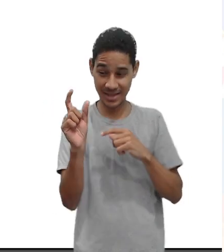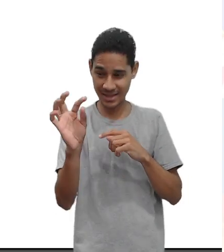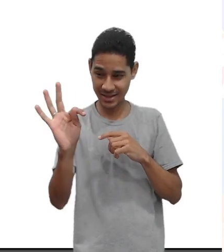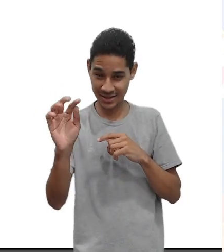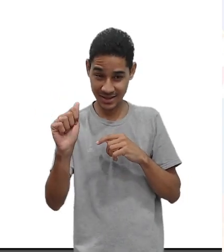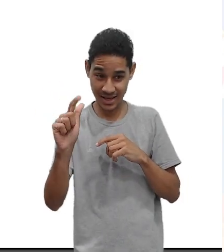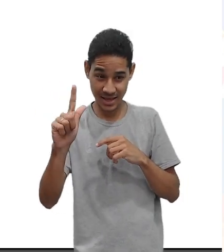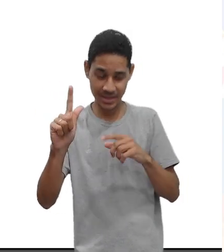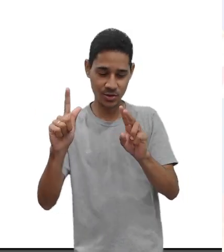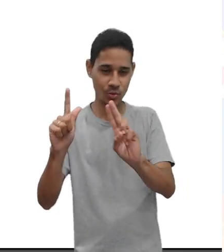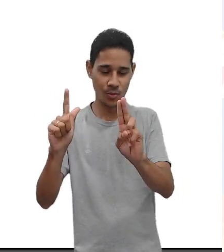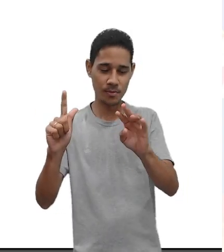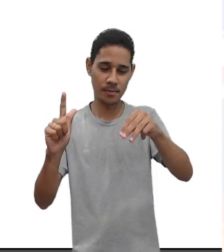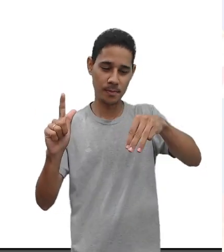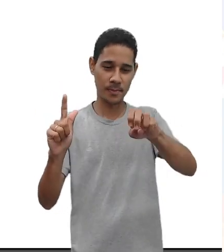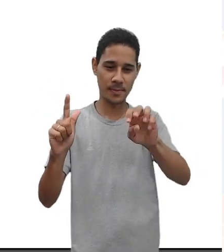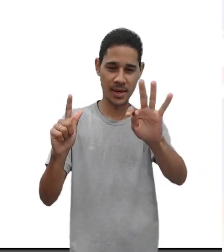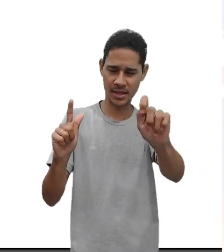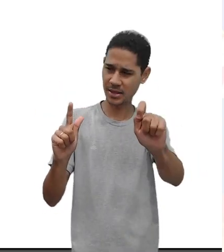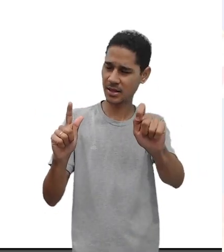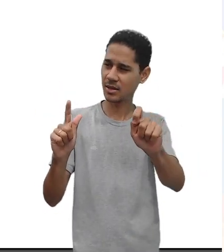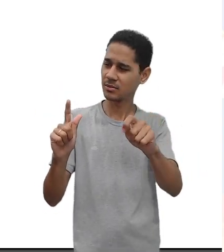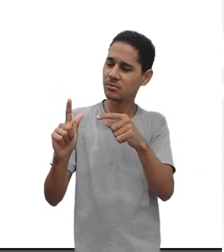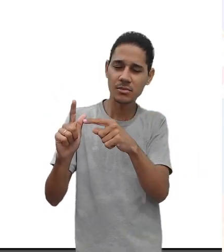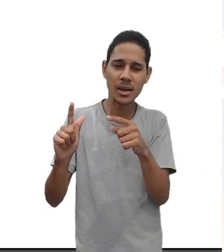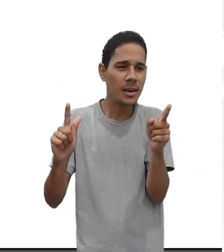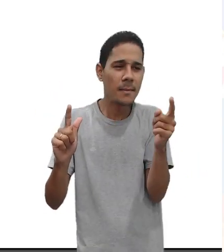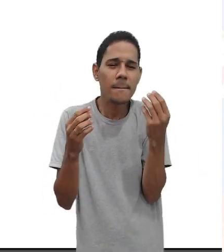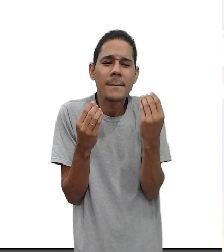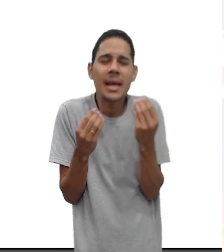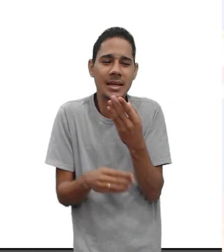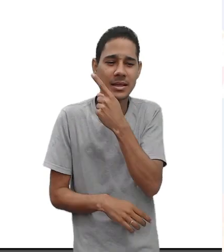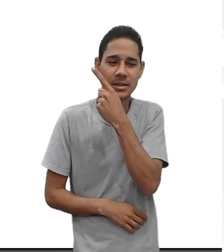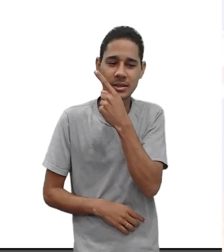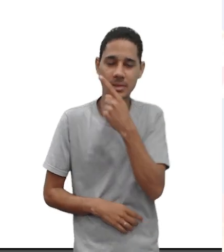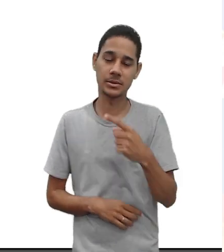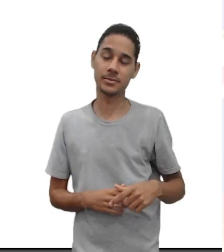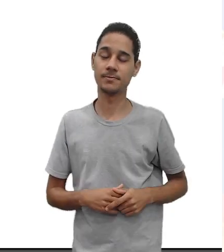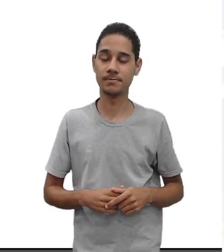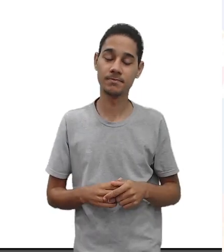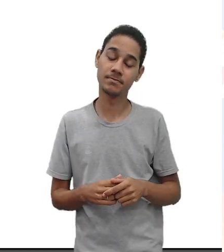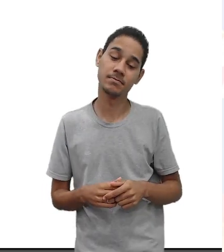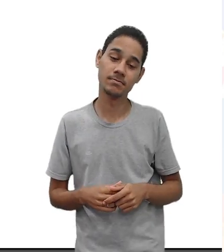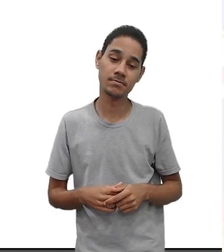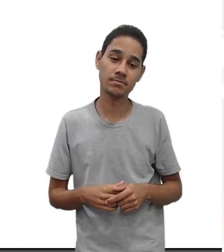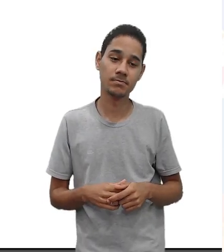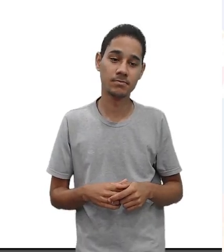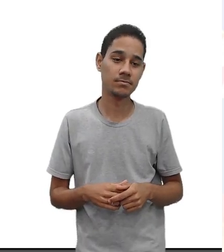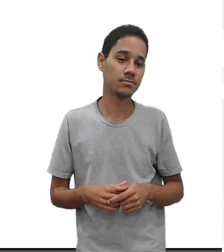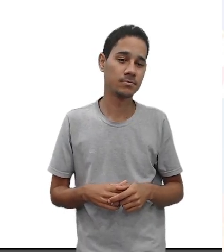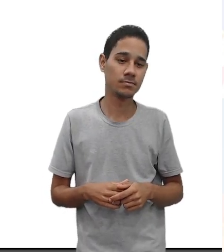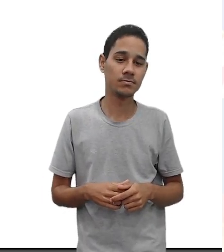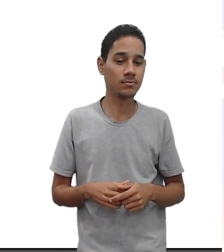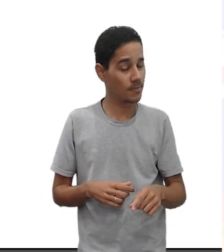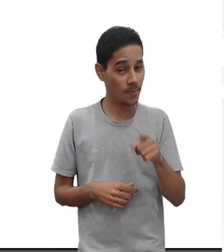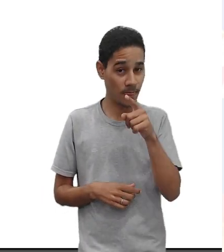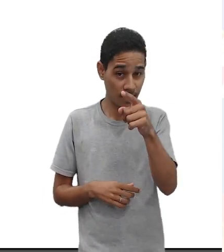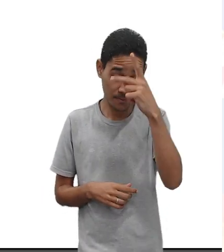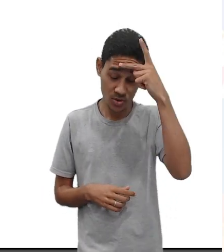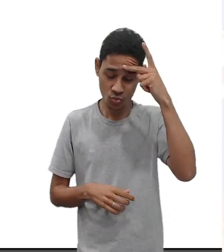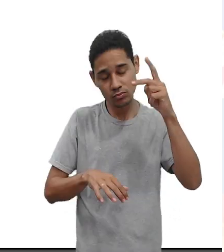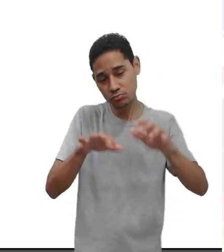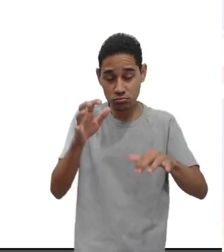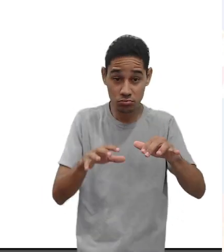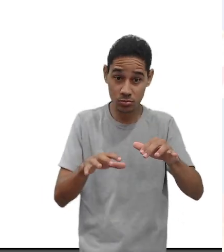que os metadados servem? Para que servem? Define o comportamentos que aprimoram a experiência do